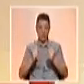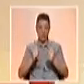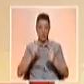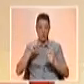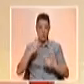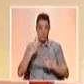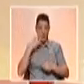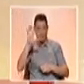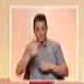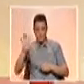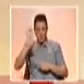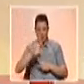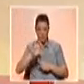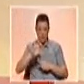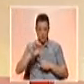das maneiras que